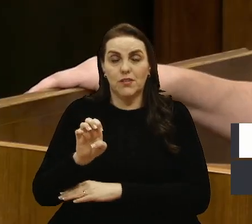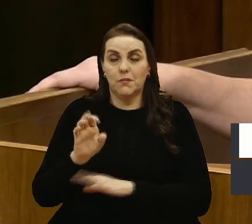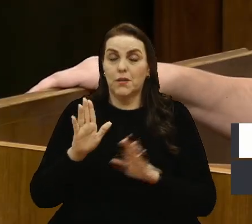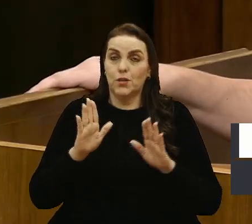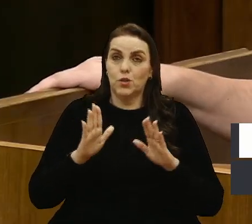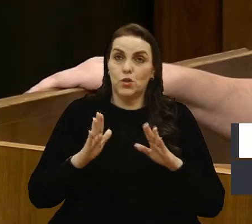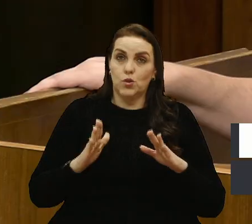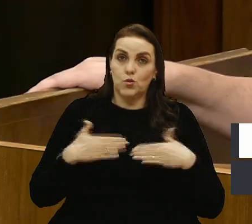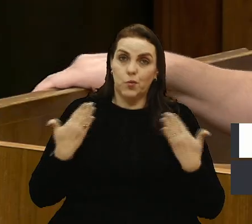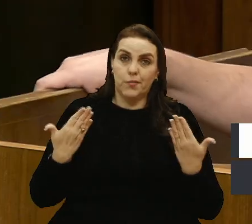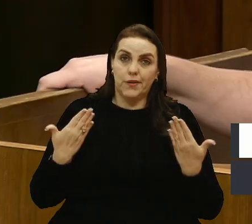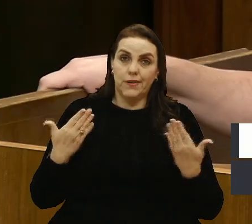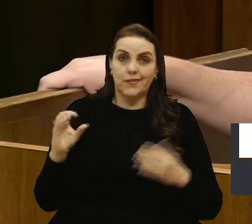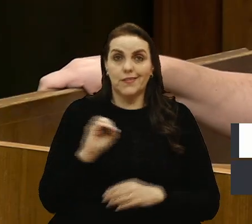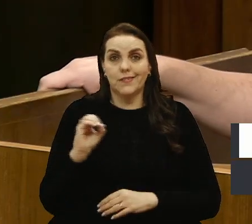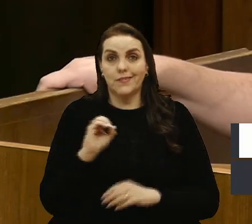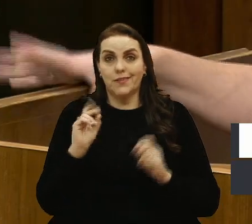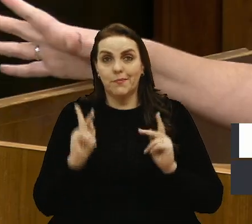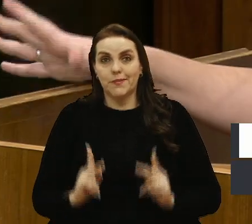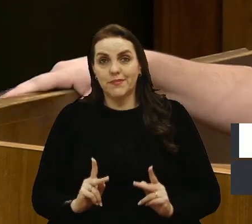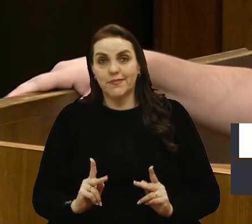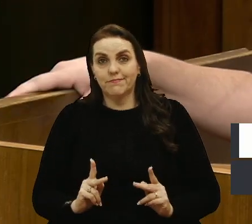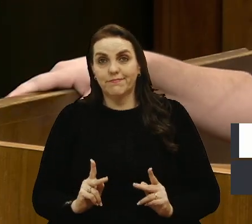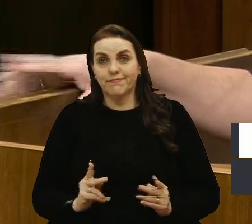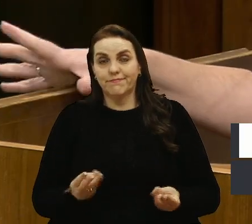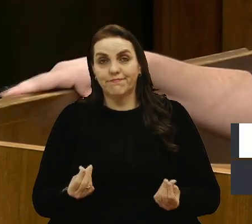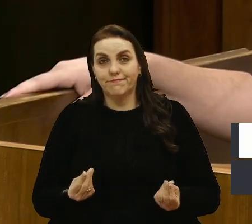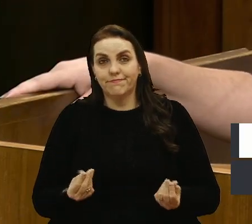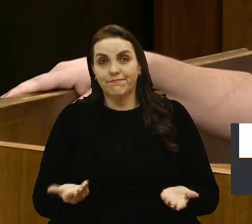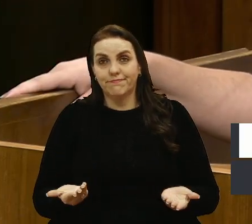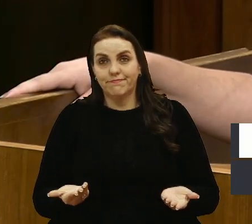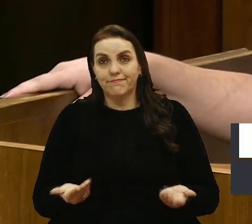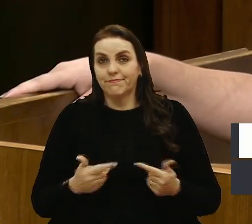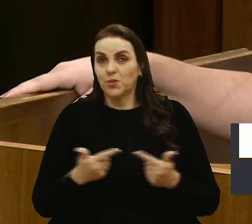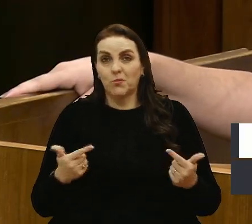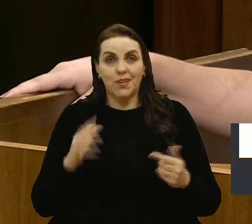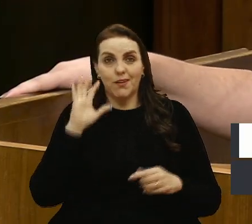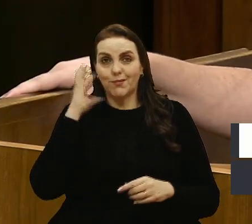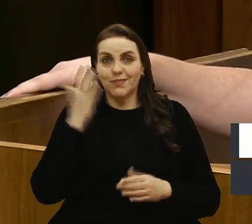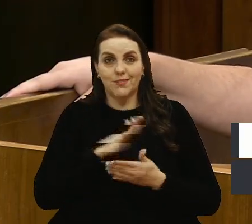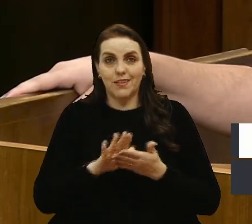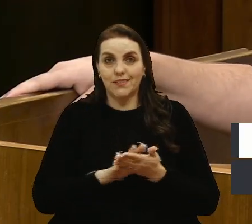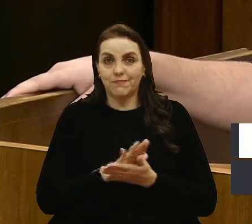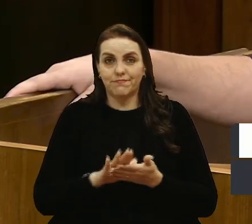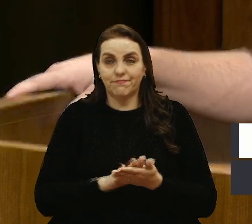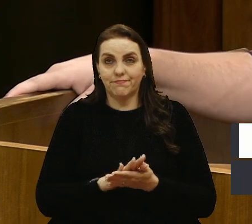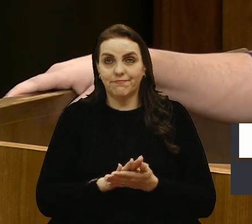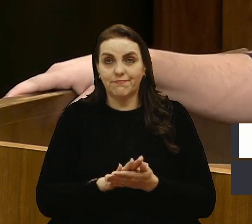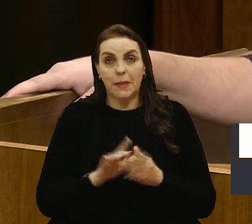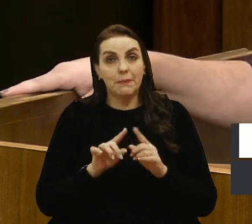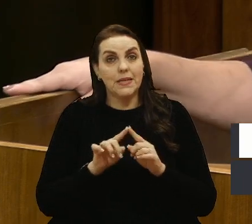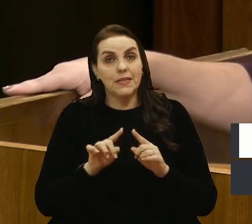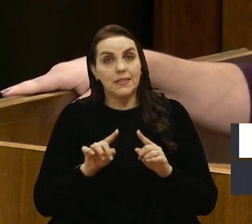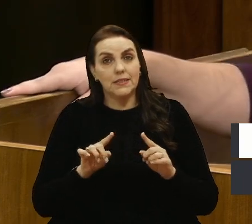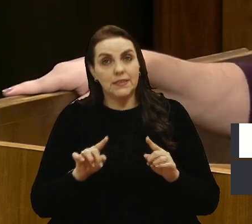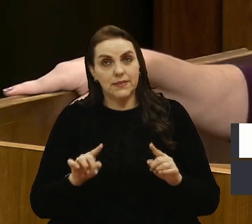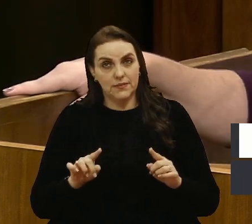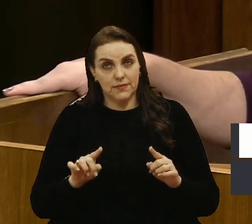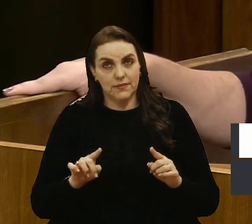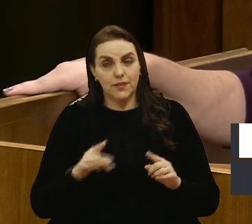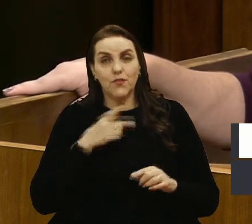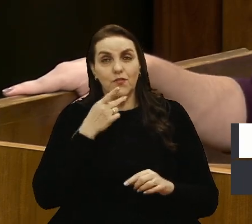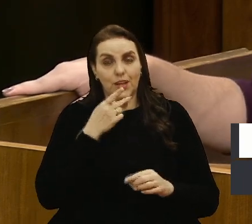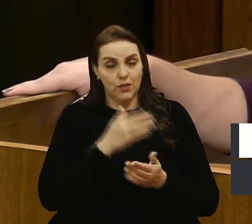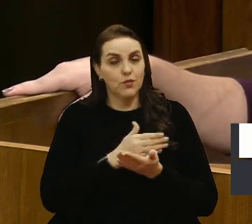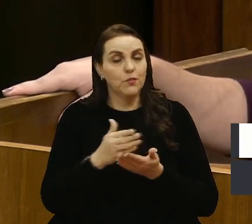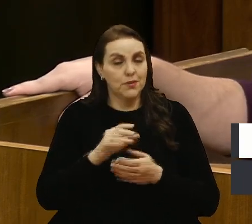surpresa de 0 pessoas, estamos aí sem nada acontecer. Só que, né, que nem eu falei hoje no início da